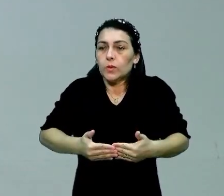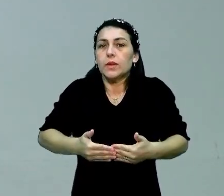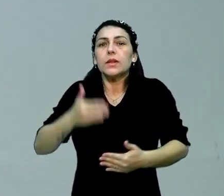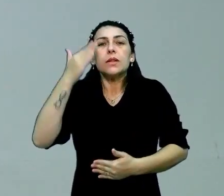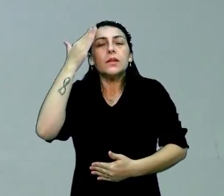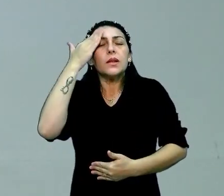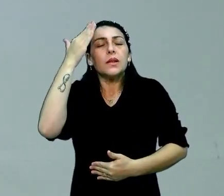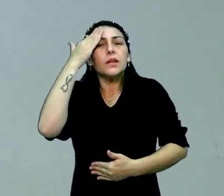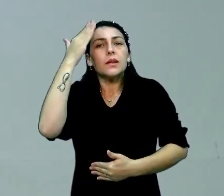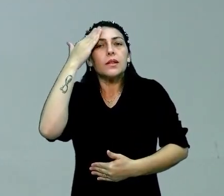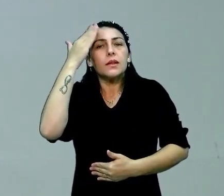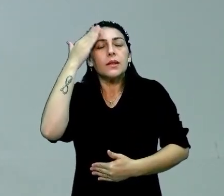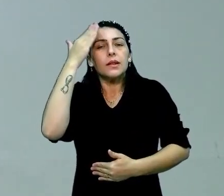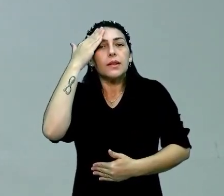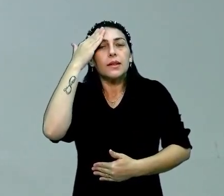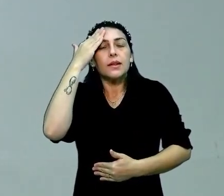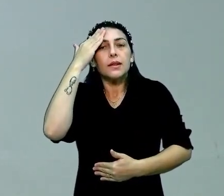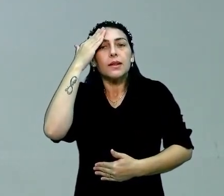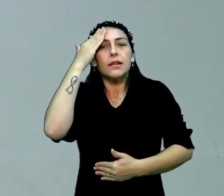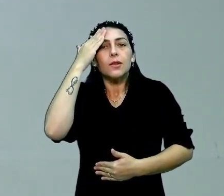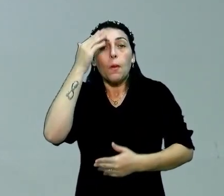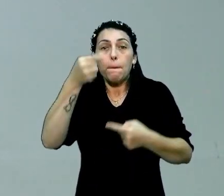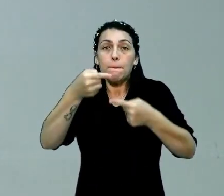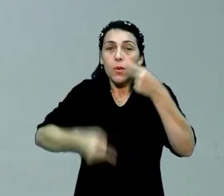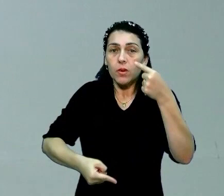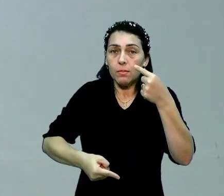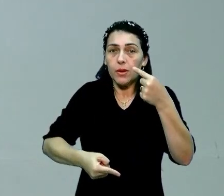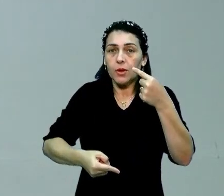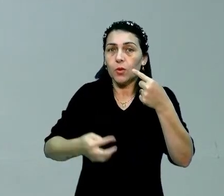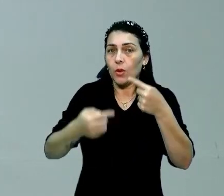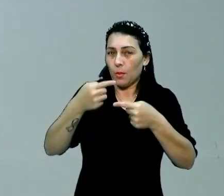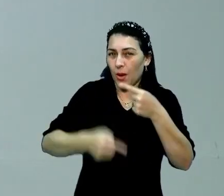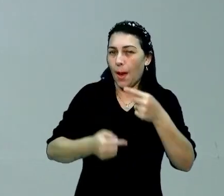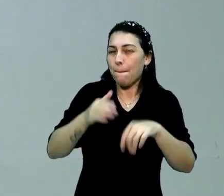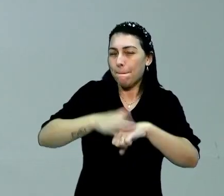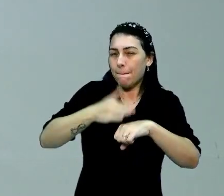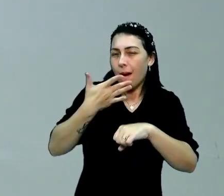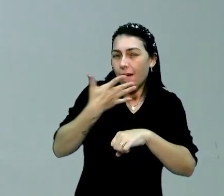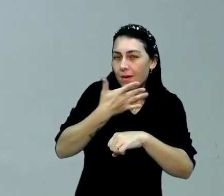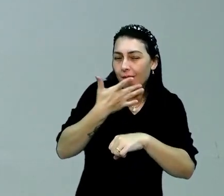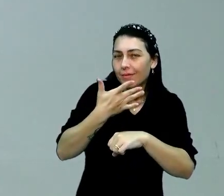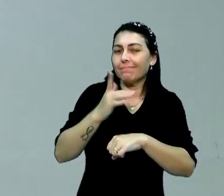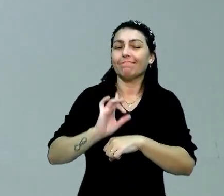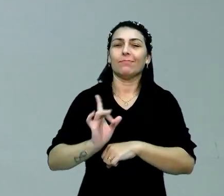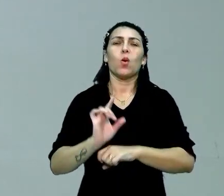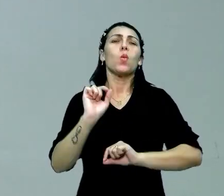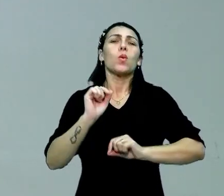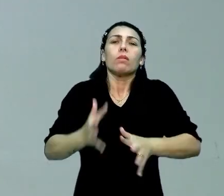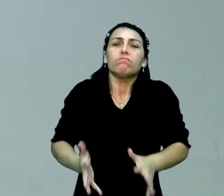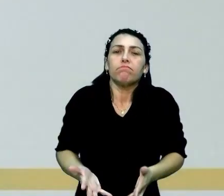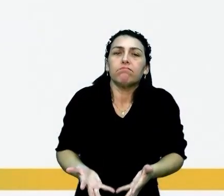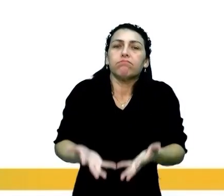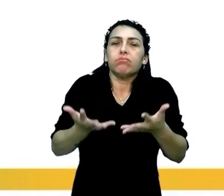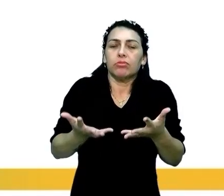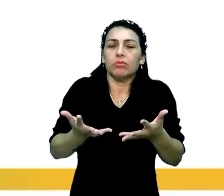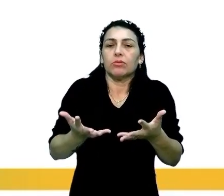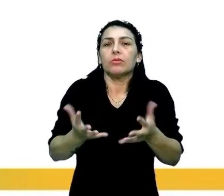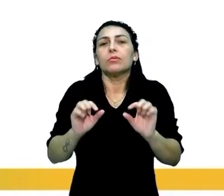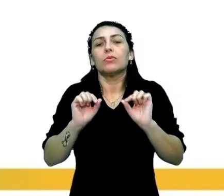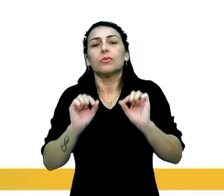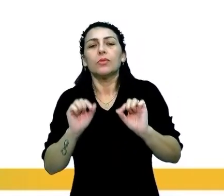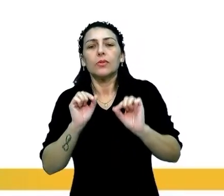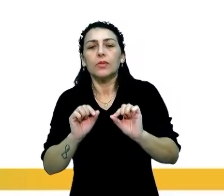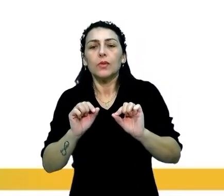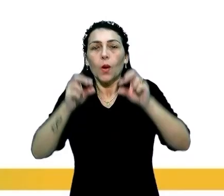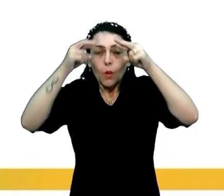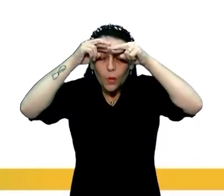Compreendendo essa coisa do proibido, tudo que é proibido é mais gostoso. O que isso estimulou? O que isso instigou? Instigou